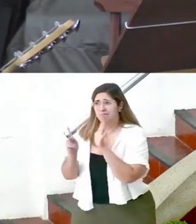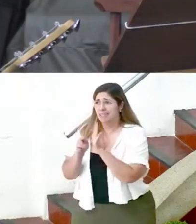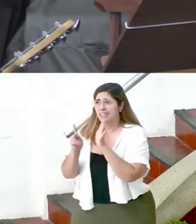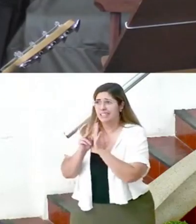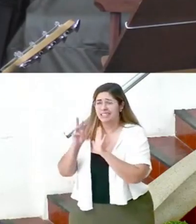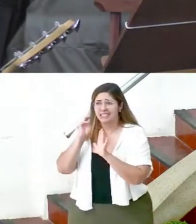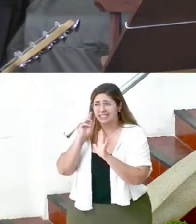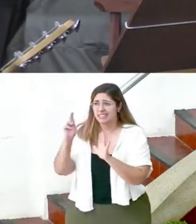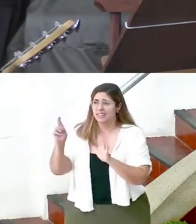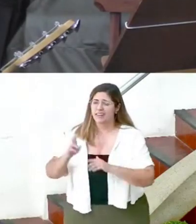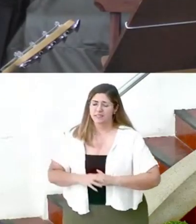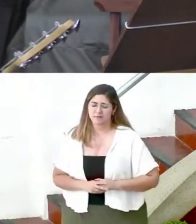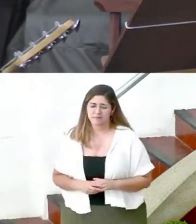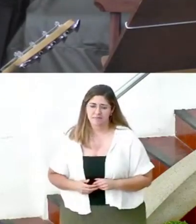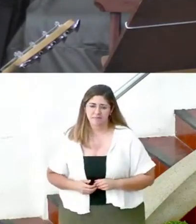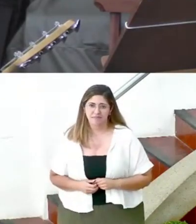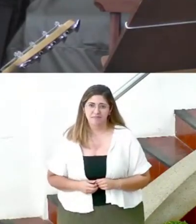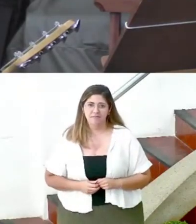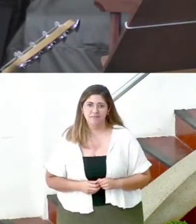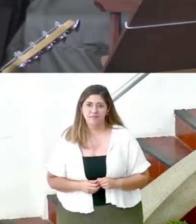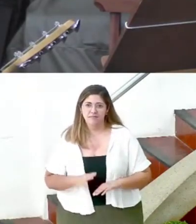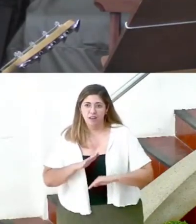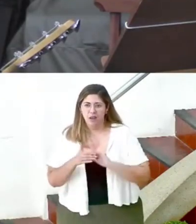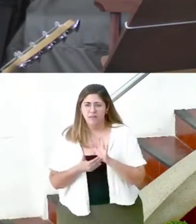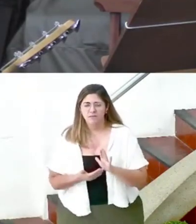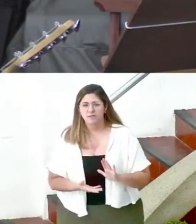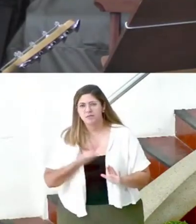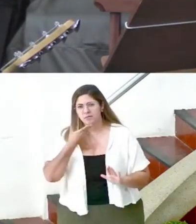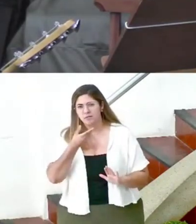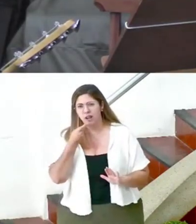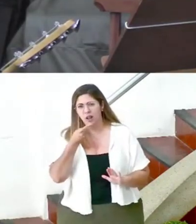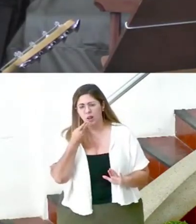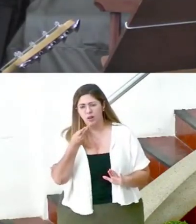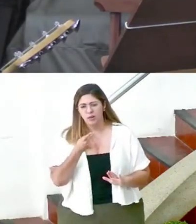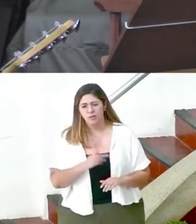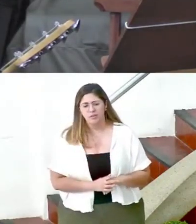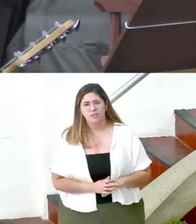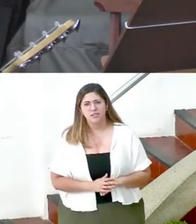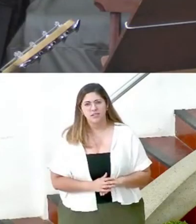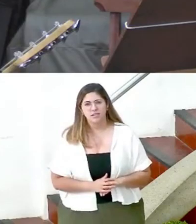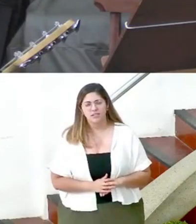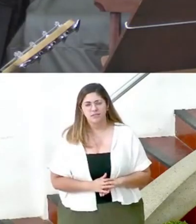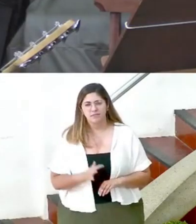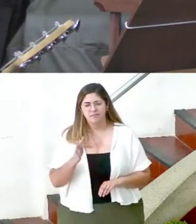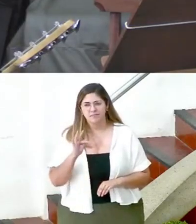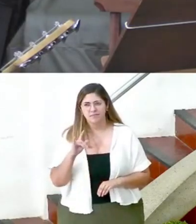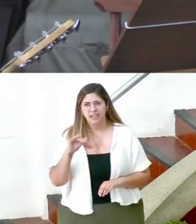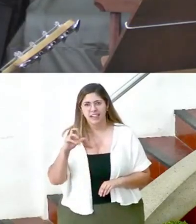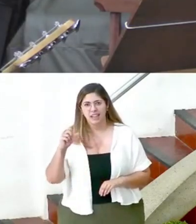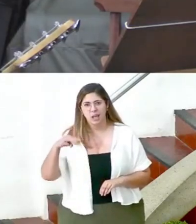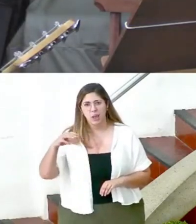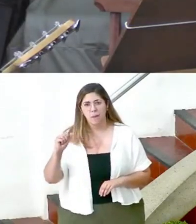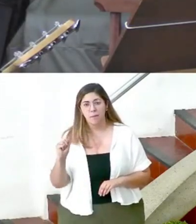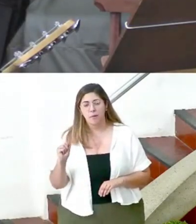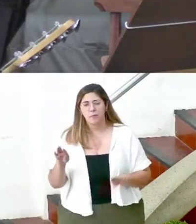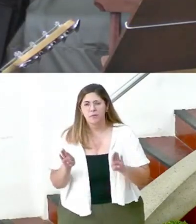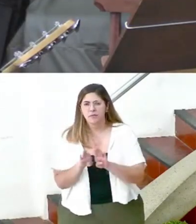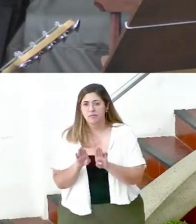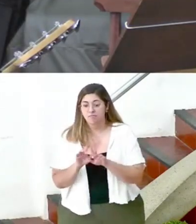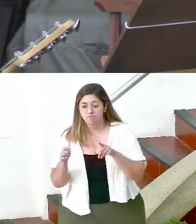assim que um dia Paulo disse de Filemão: Filemão, estou te mandando Onésimo aí para resolver uma pendenga aí que vocês